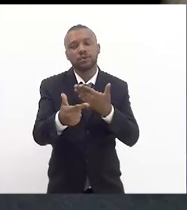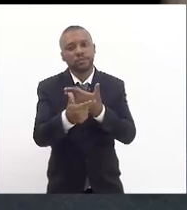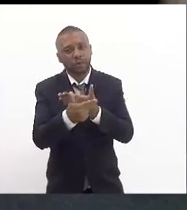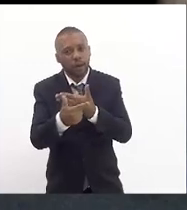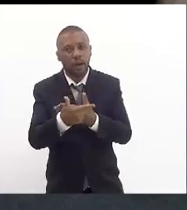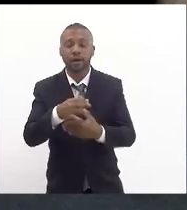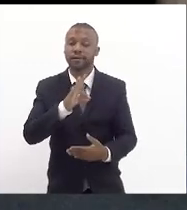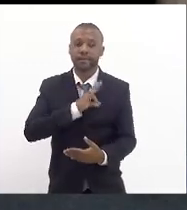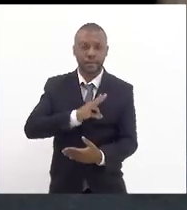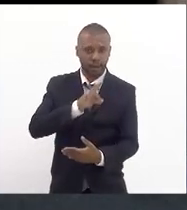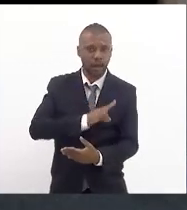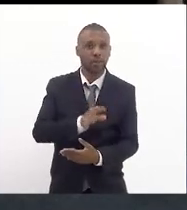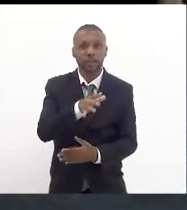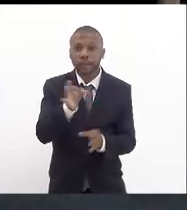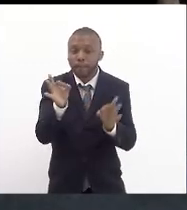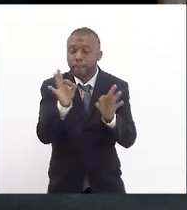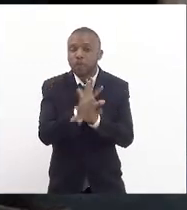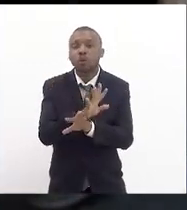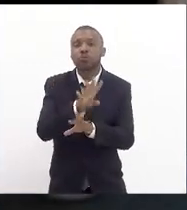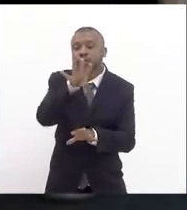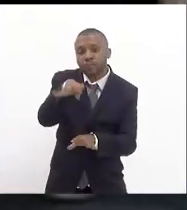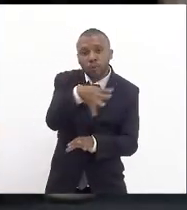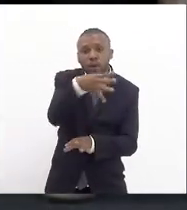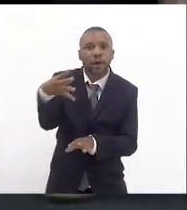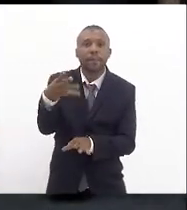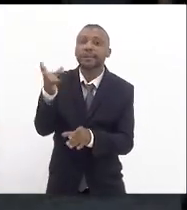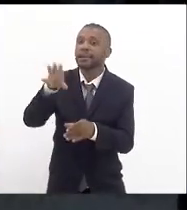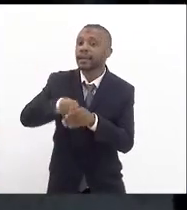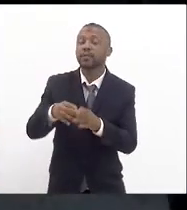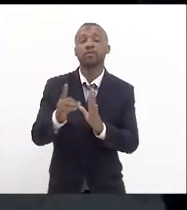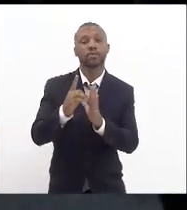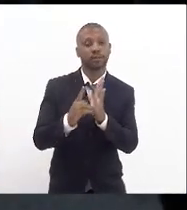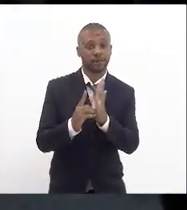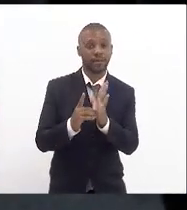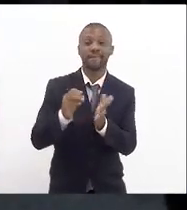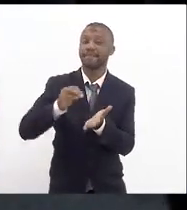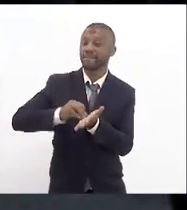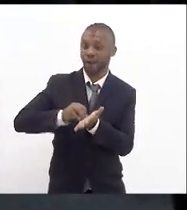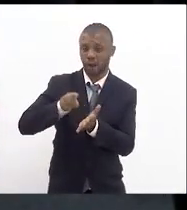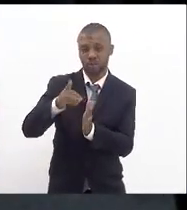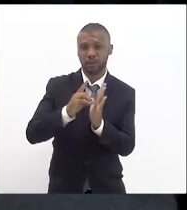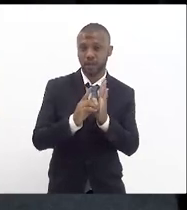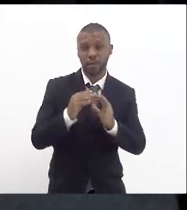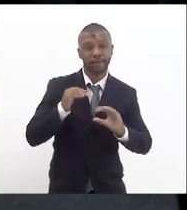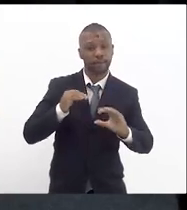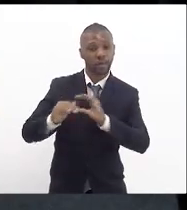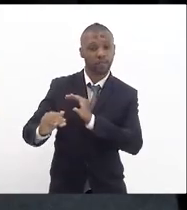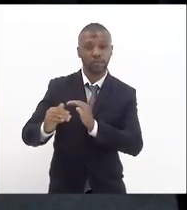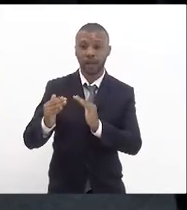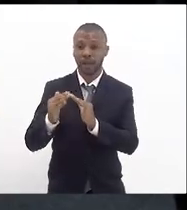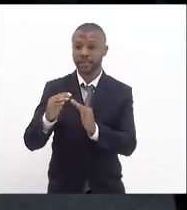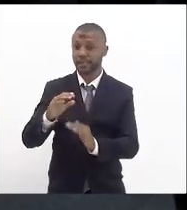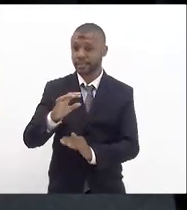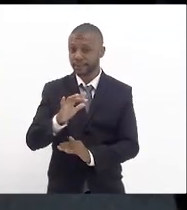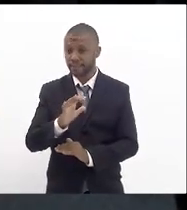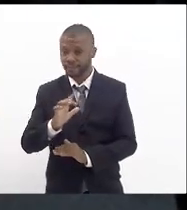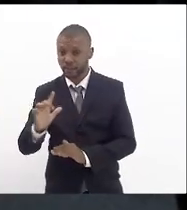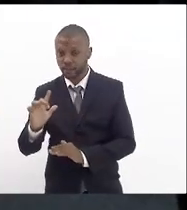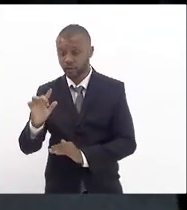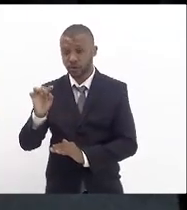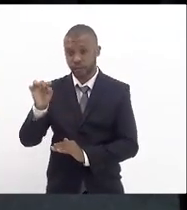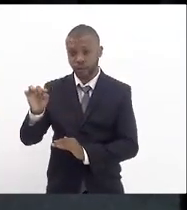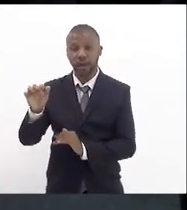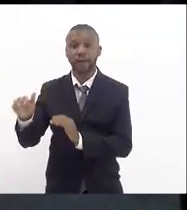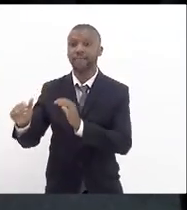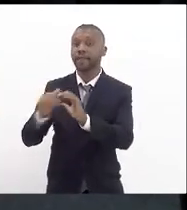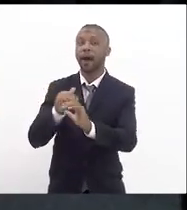está pronto no DETRAN. Então, falta o DETRAN enviar isto para a Casa Civil e a Casa Civil enviar para esta